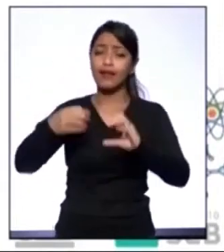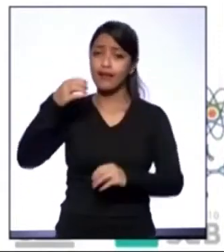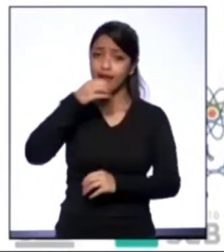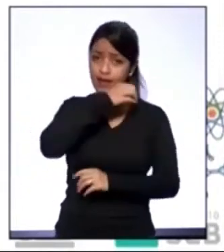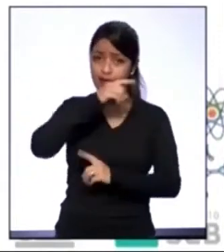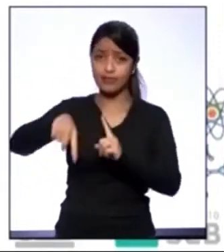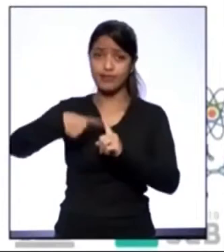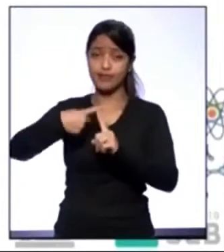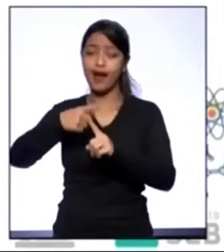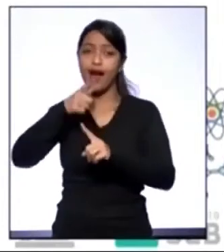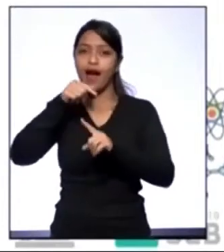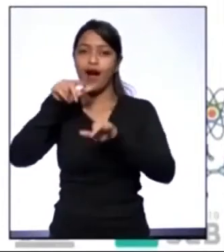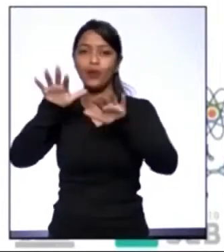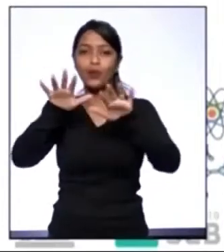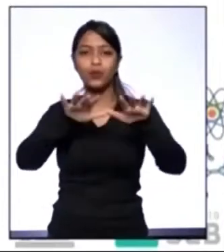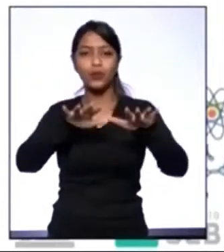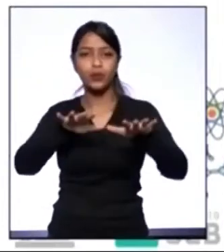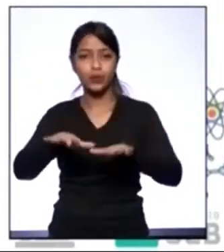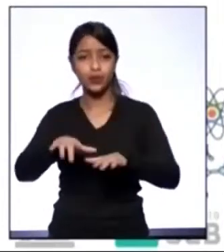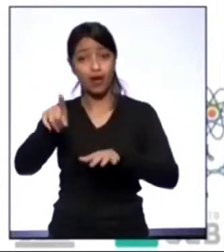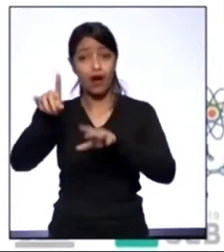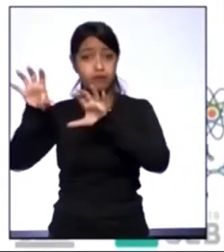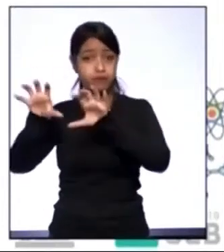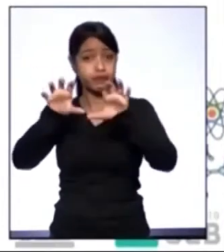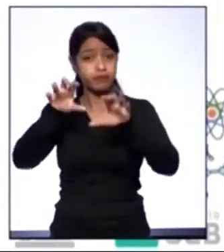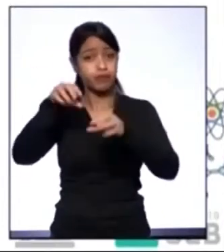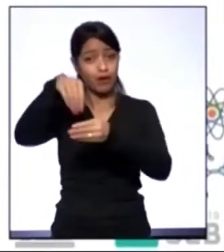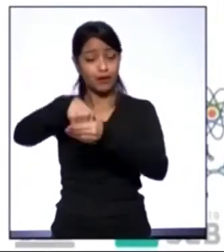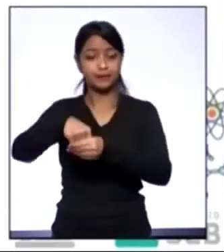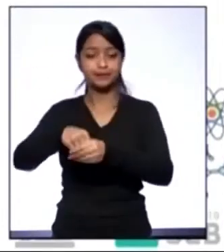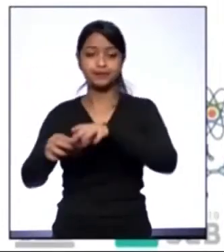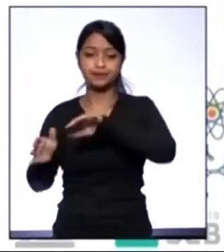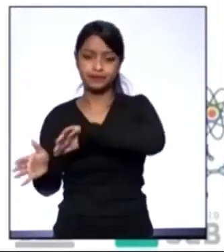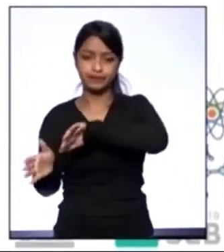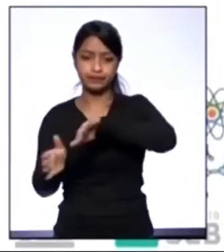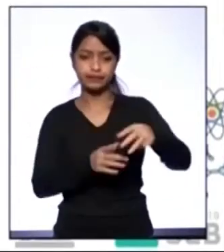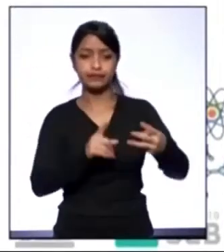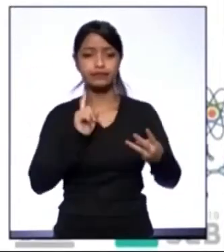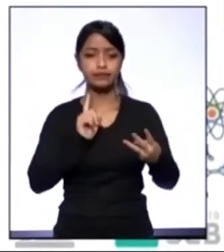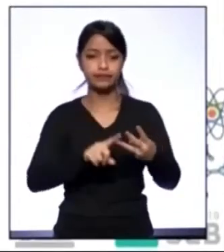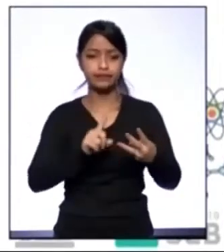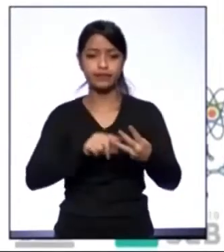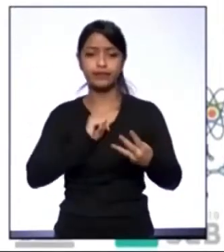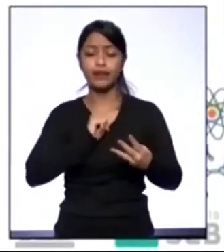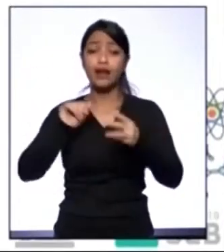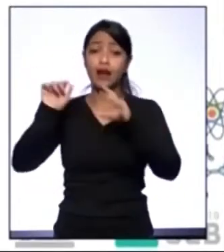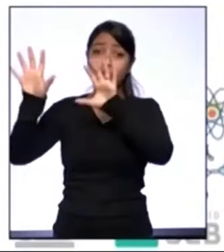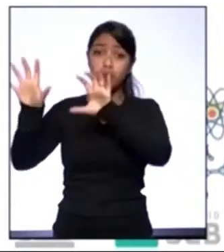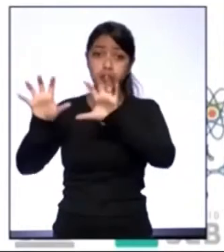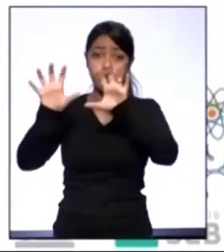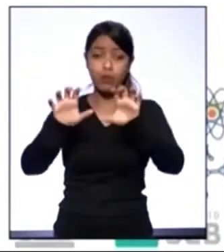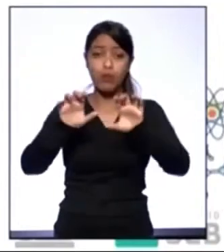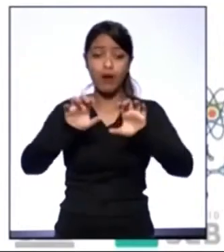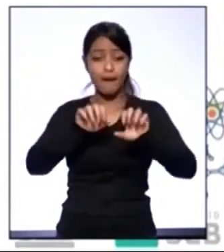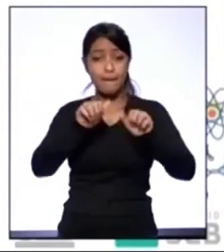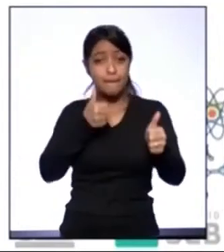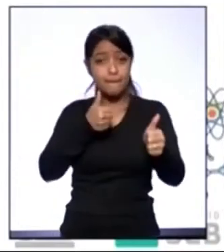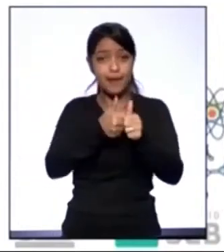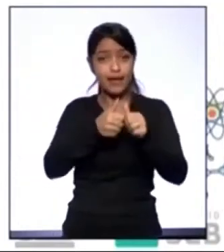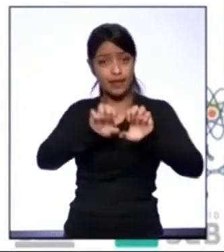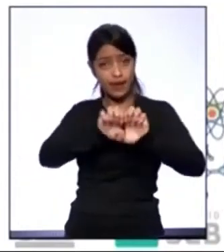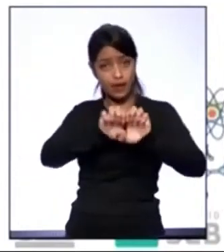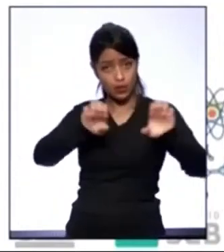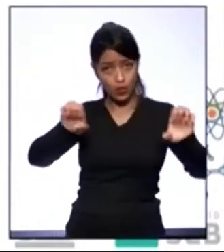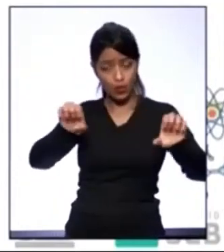ar. Massa quente e úmida. Massa equatorial continental. É uma massa de ar equatorial, ela é quente. É